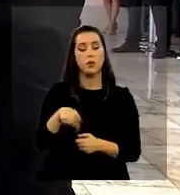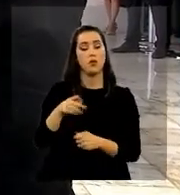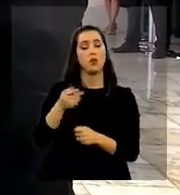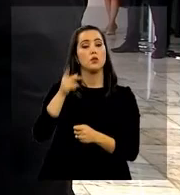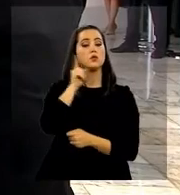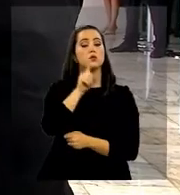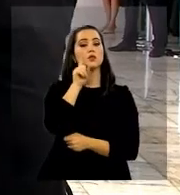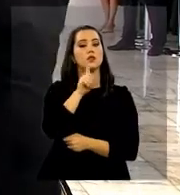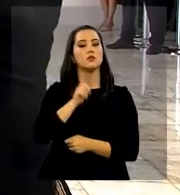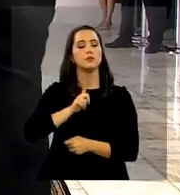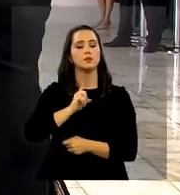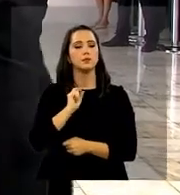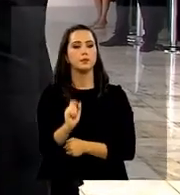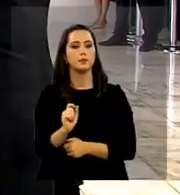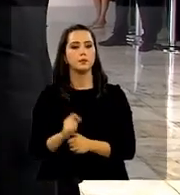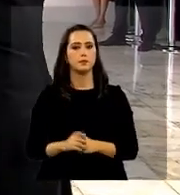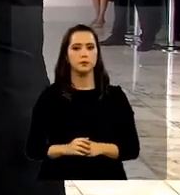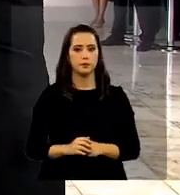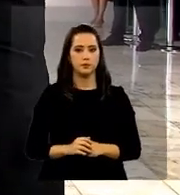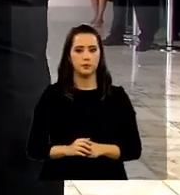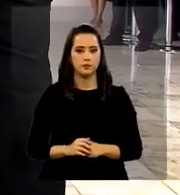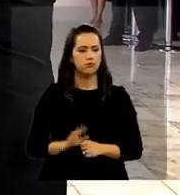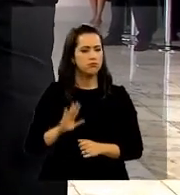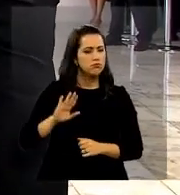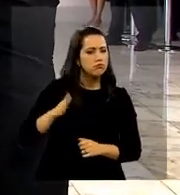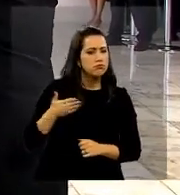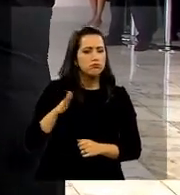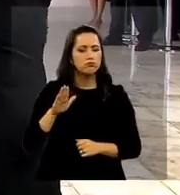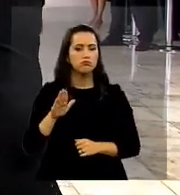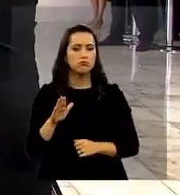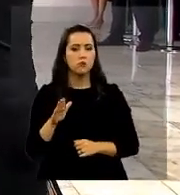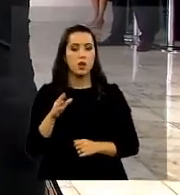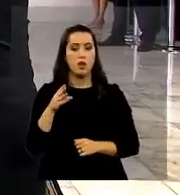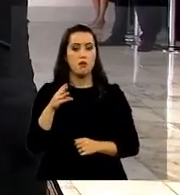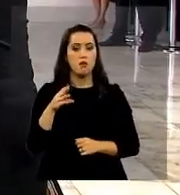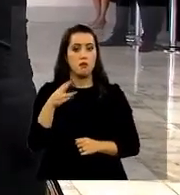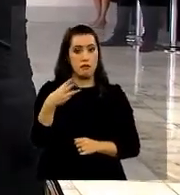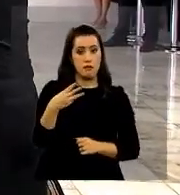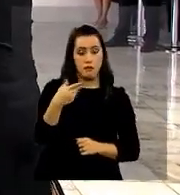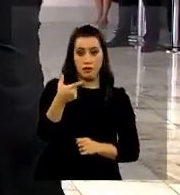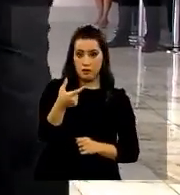Unidos tem cerca de